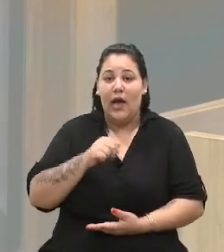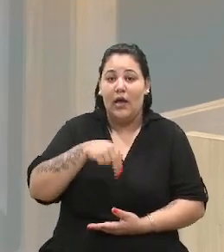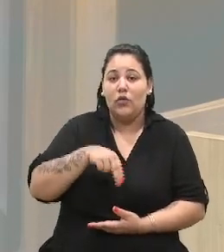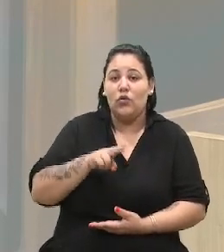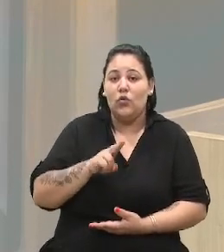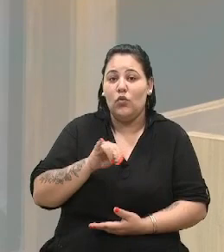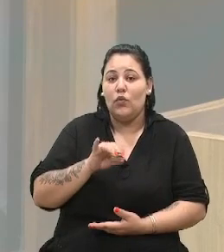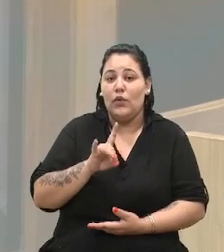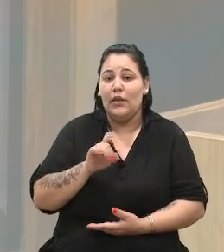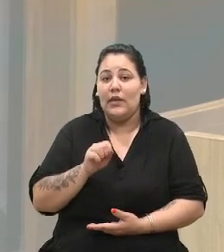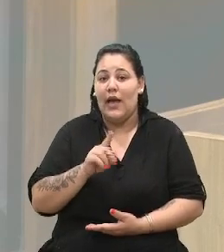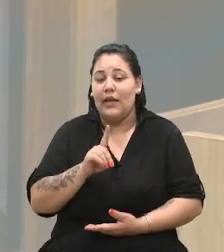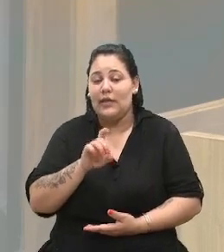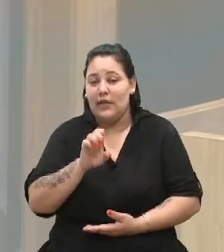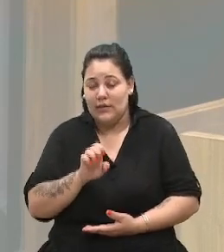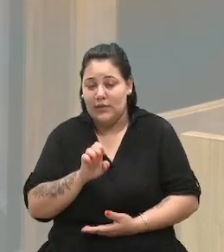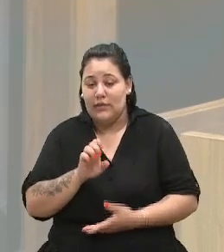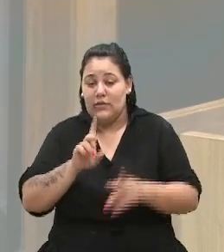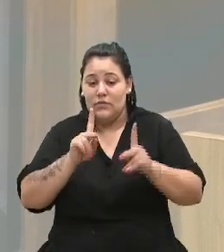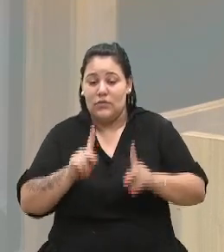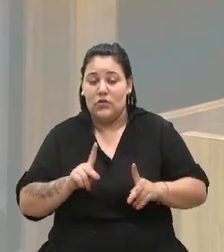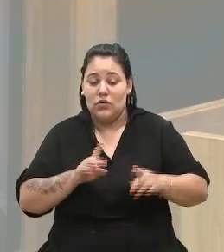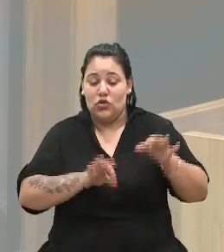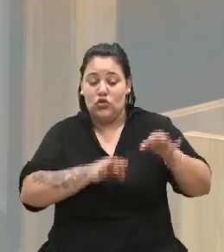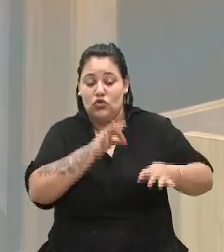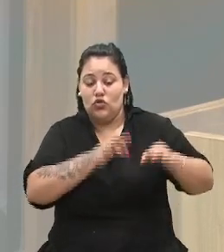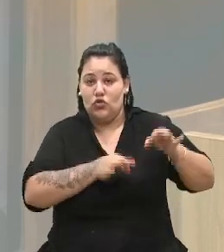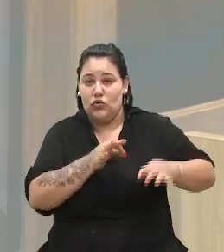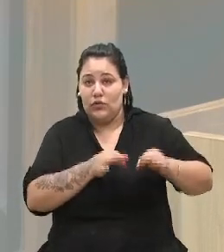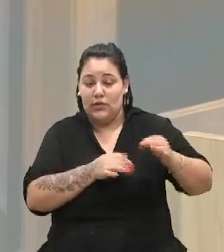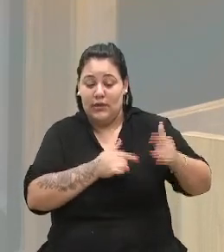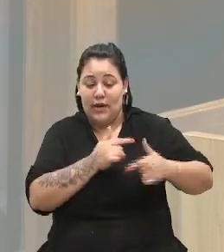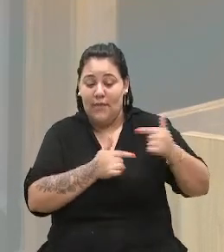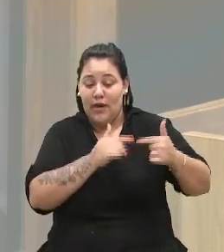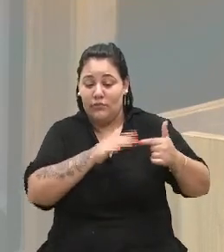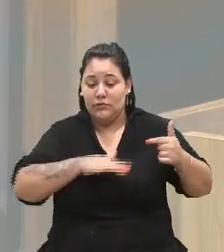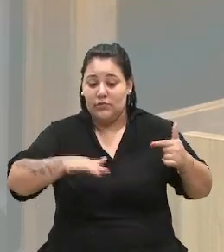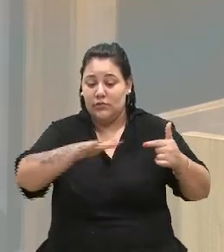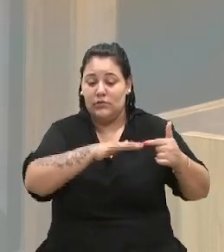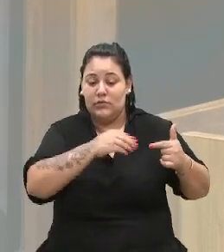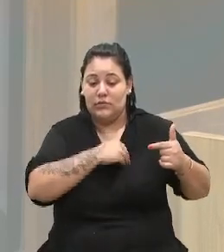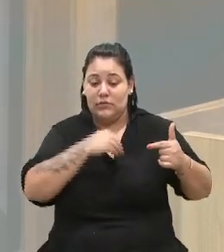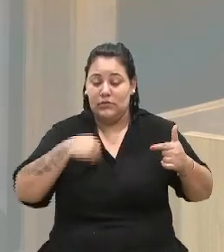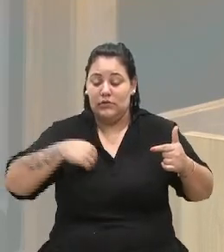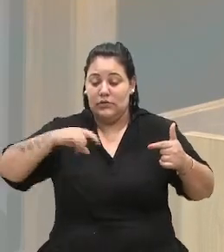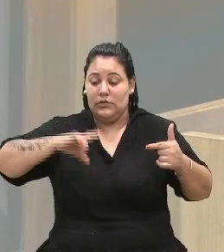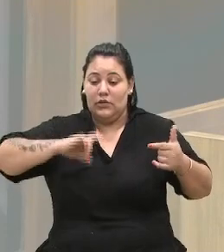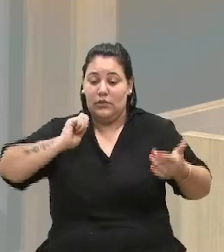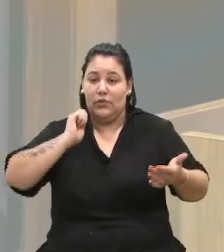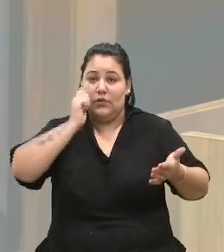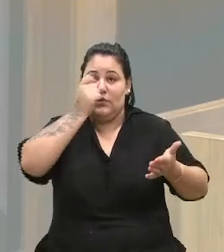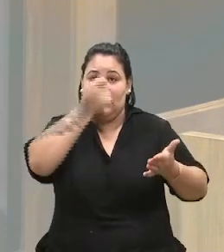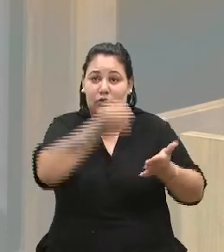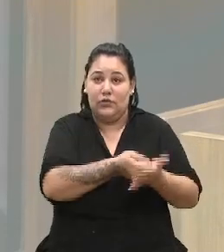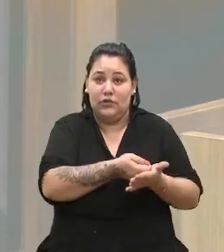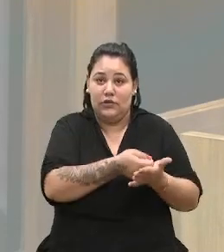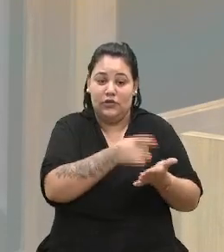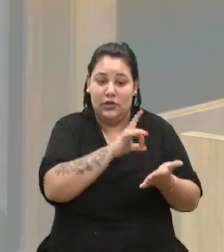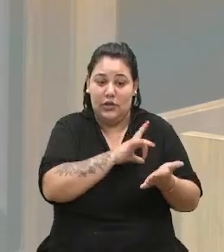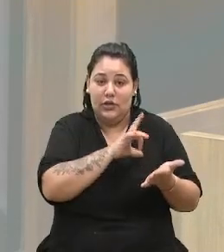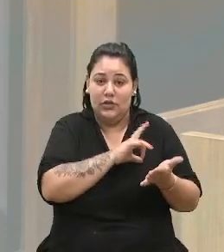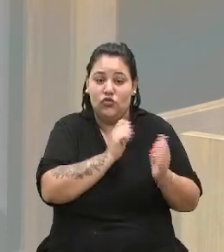pessoas jurídicas que prestam algum serviço na área de medicina, que têm a obrigatoriedade de ter seu registro junto ao